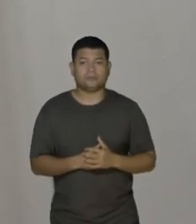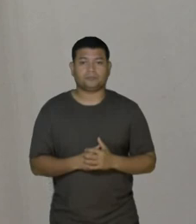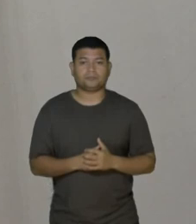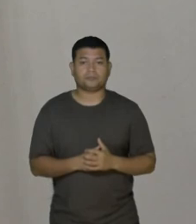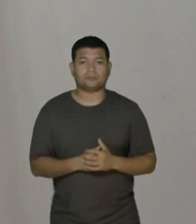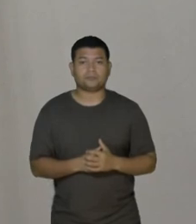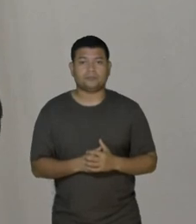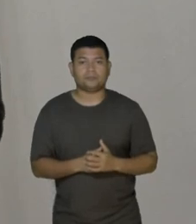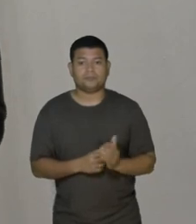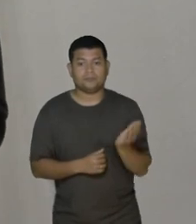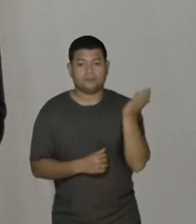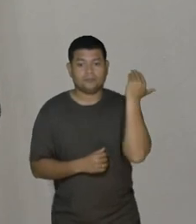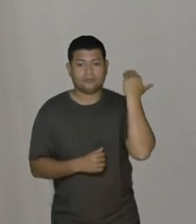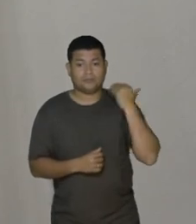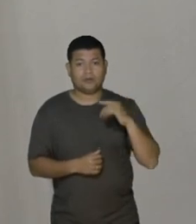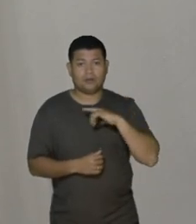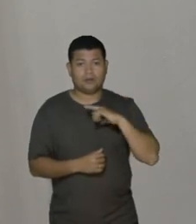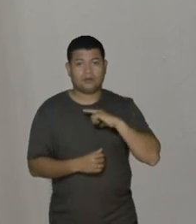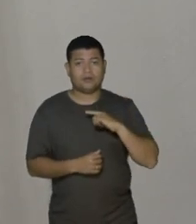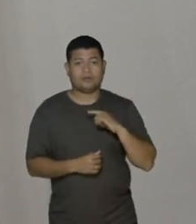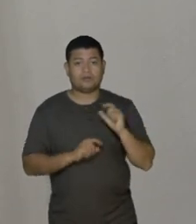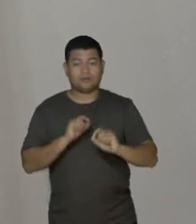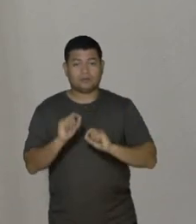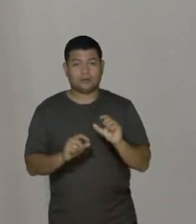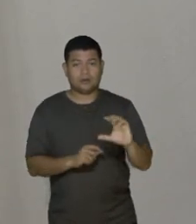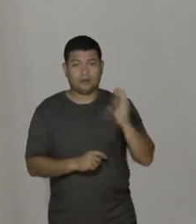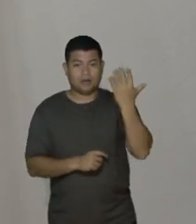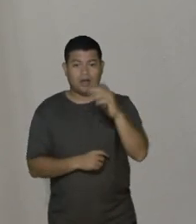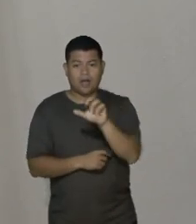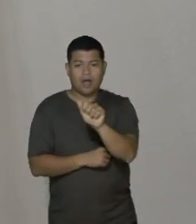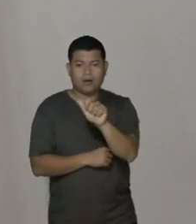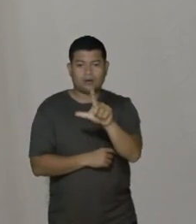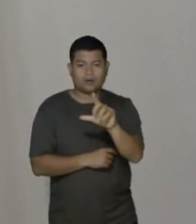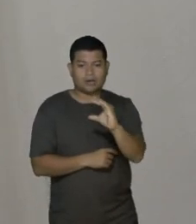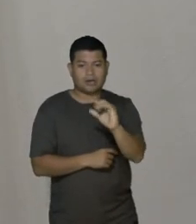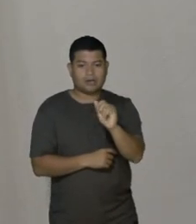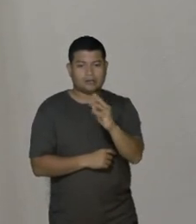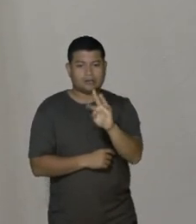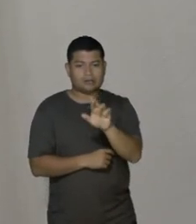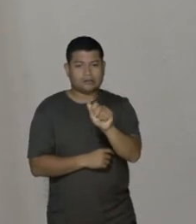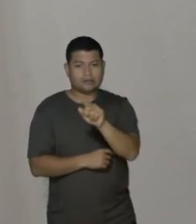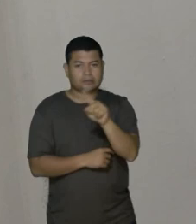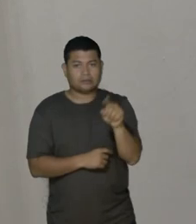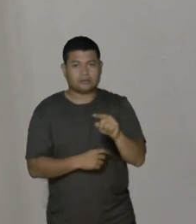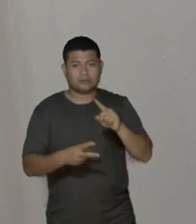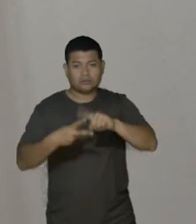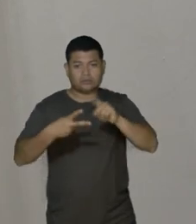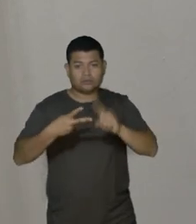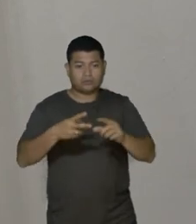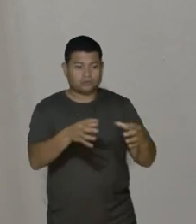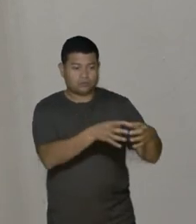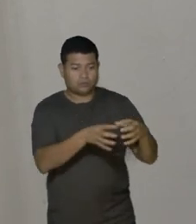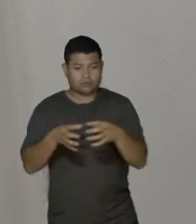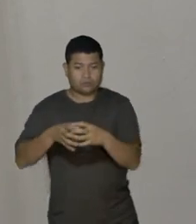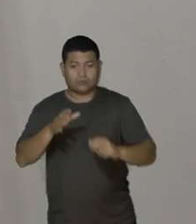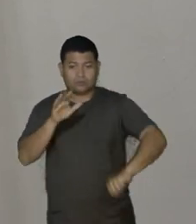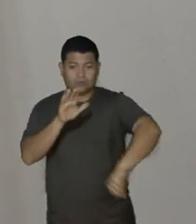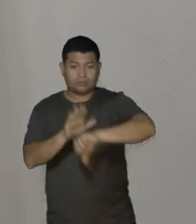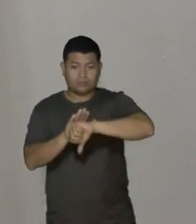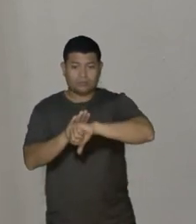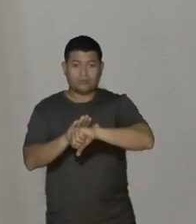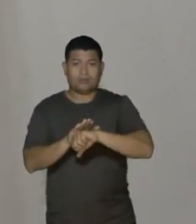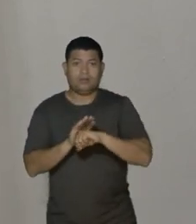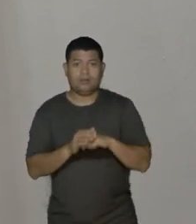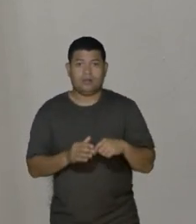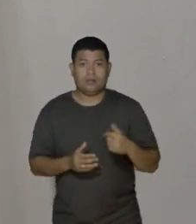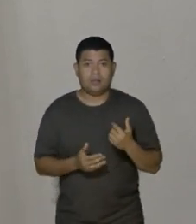Algum tempo atrás também, Operação Alcatraz, crime de 2 grupos empresariais que atuavam na prestação